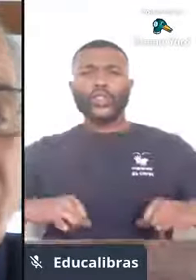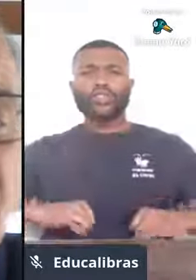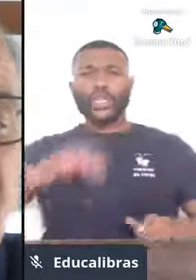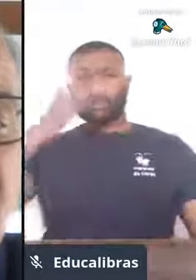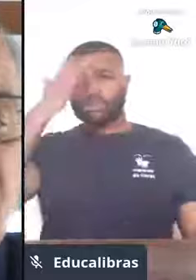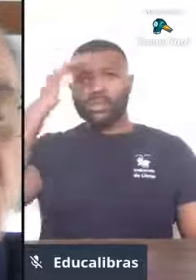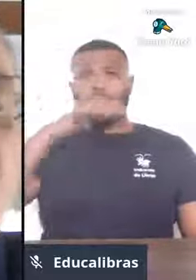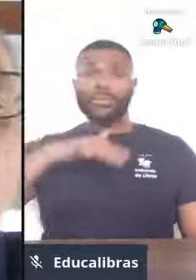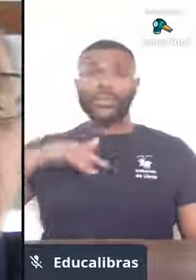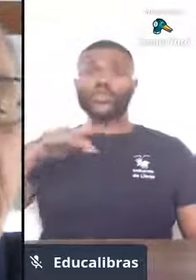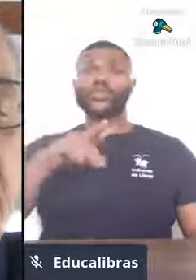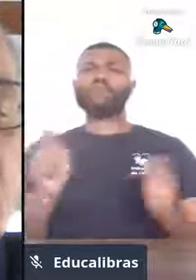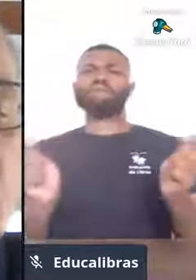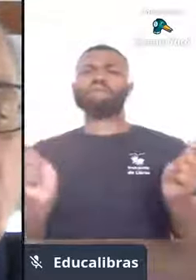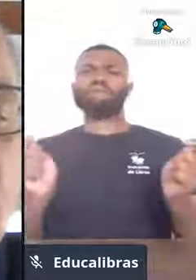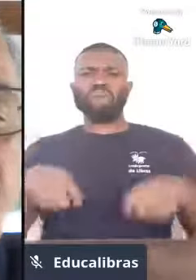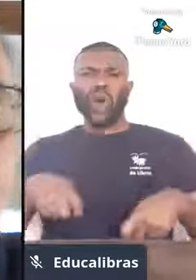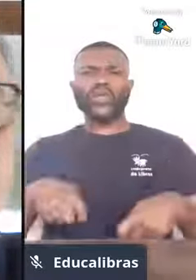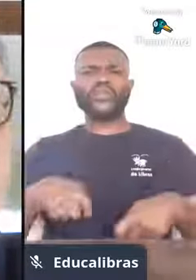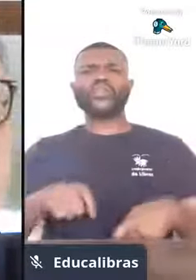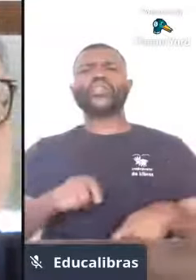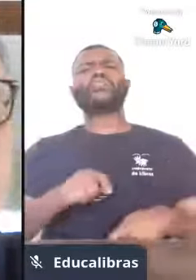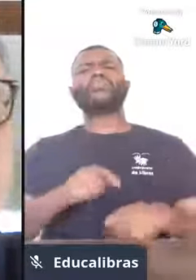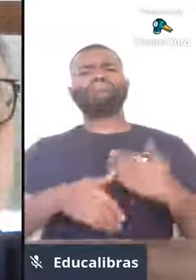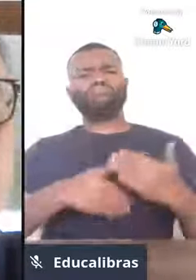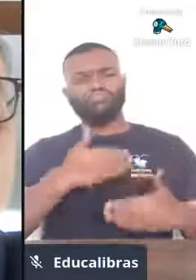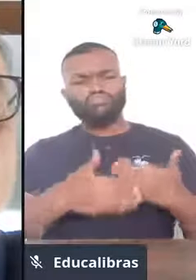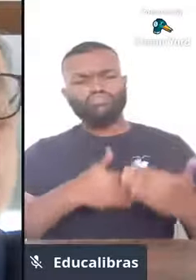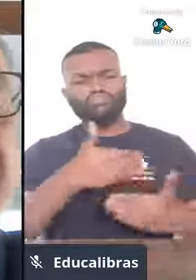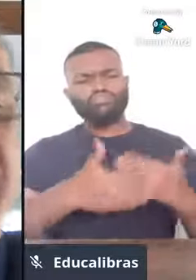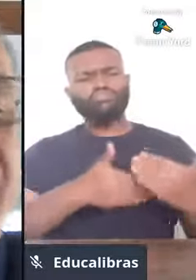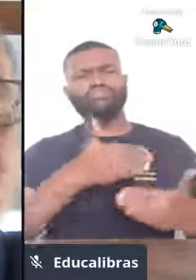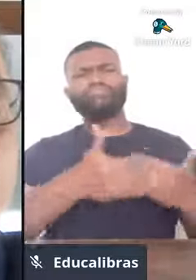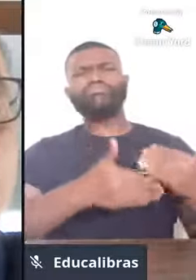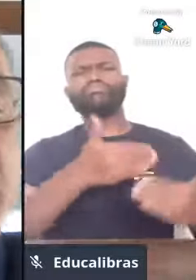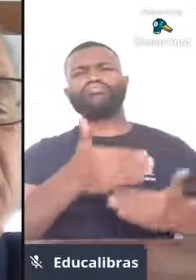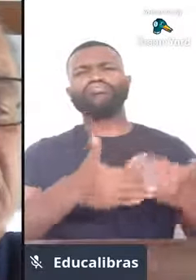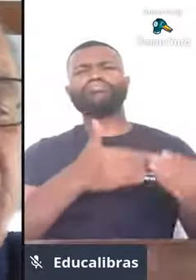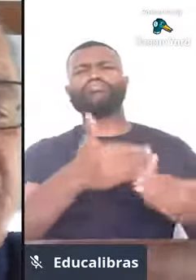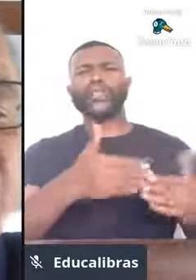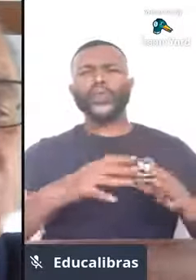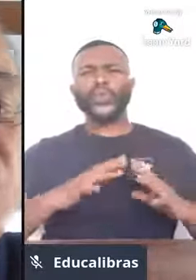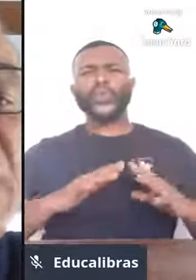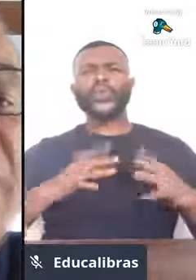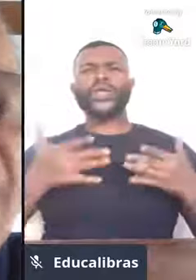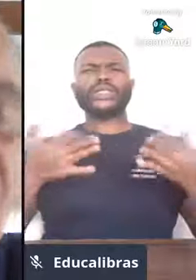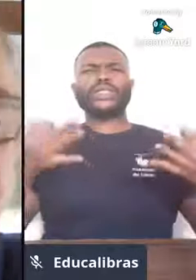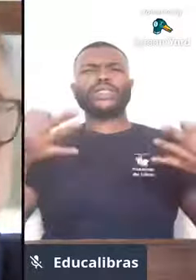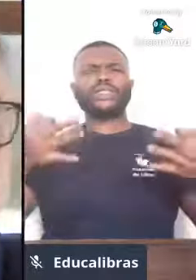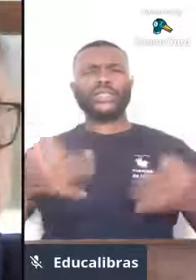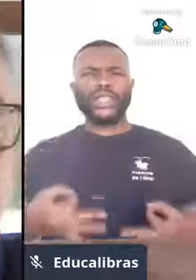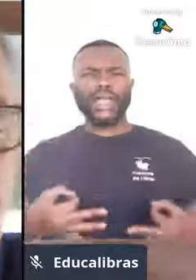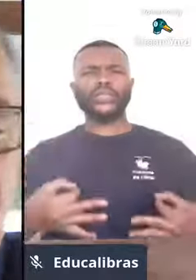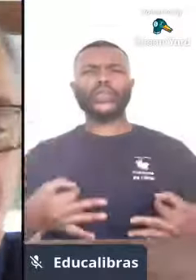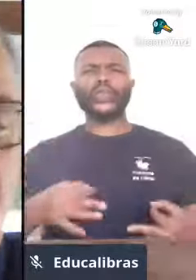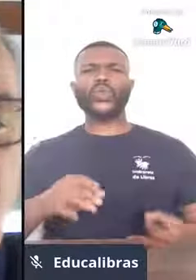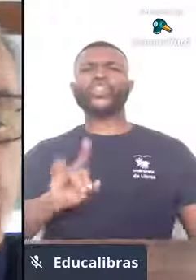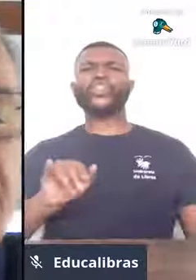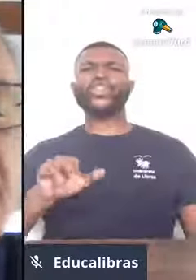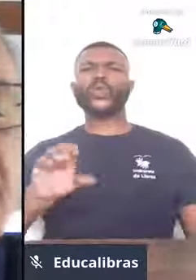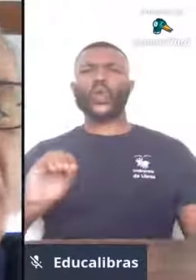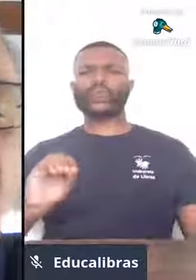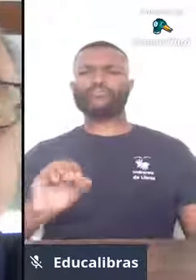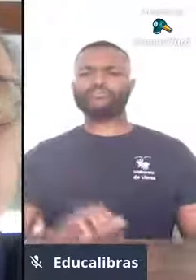capacidade de tocar isso com hombridade, com honestidade, com dignidade. Então,